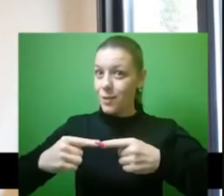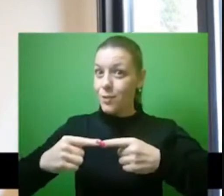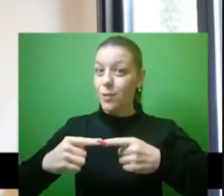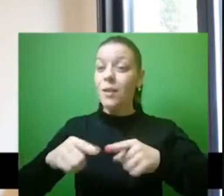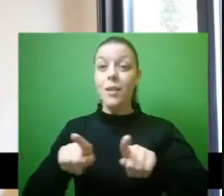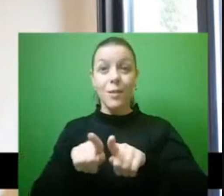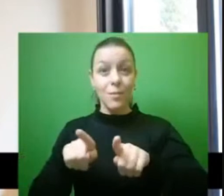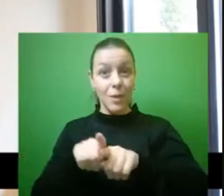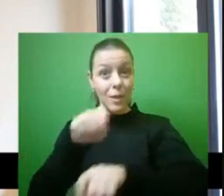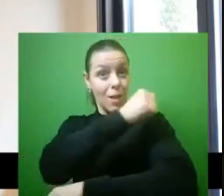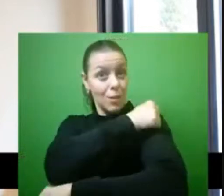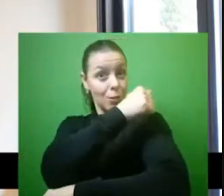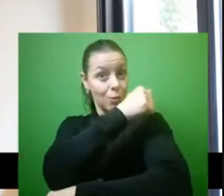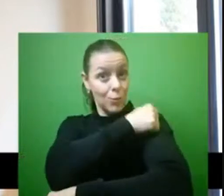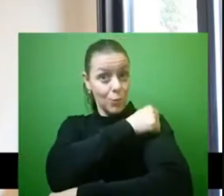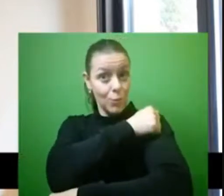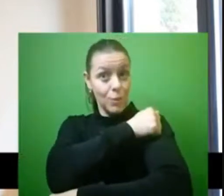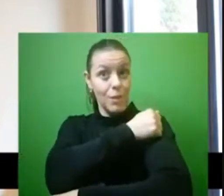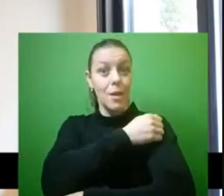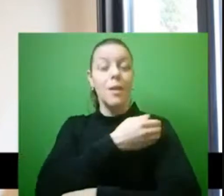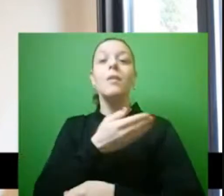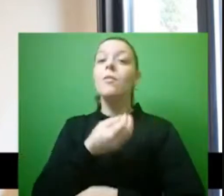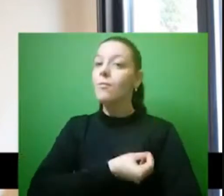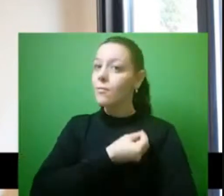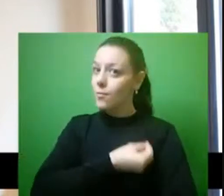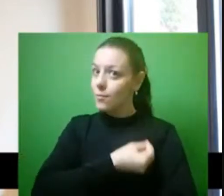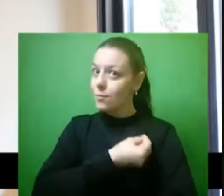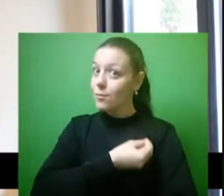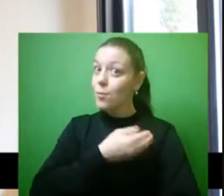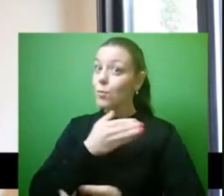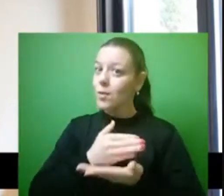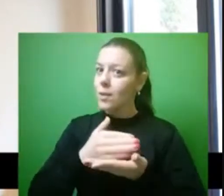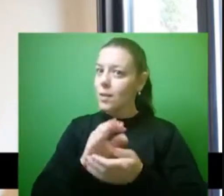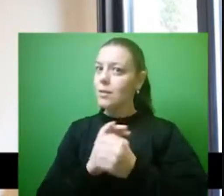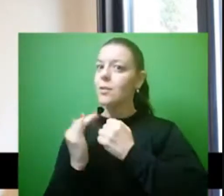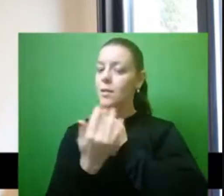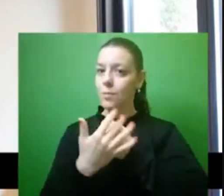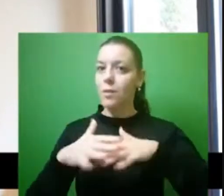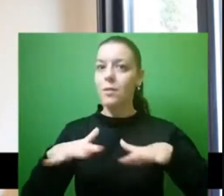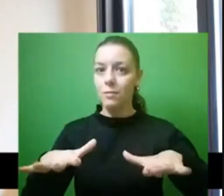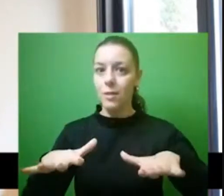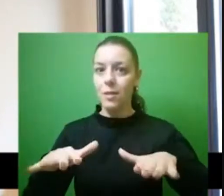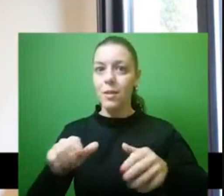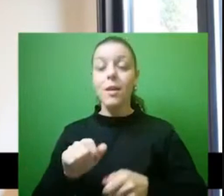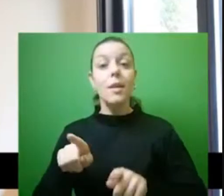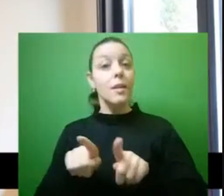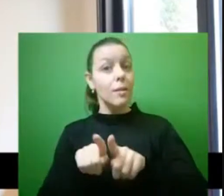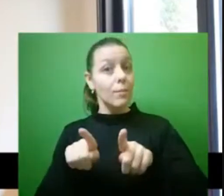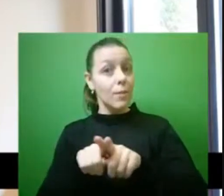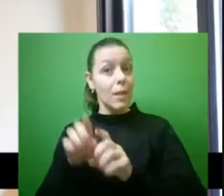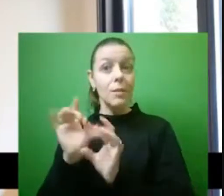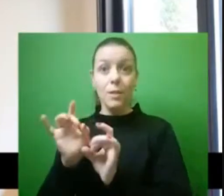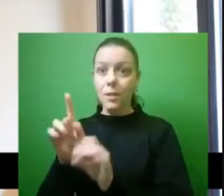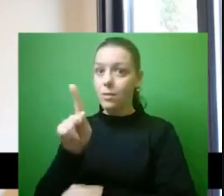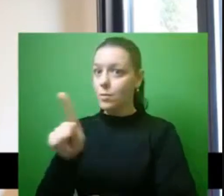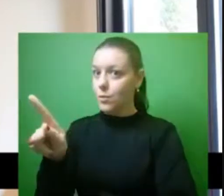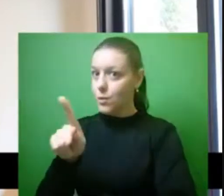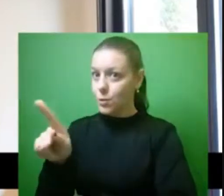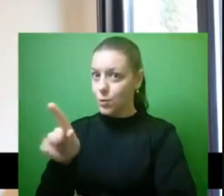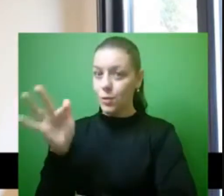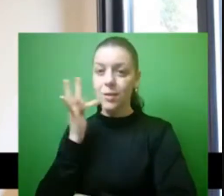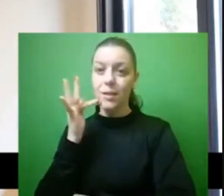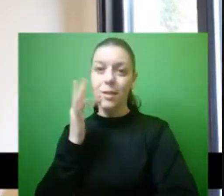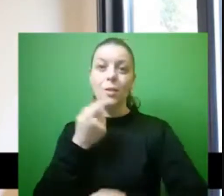ciclo, aos que já estavam conosco quando esta pandemia teve início, e me dirijo de forma muito especial